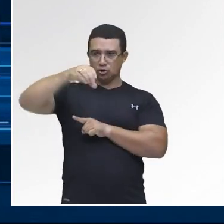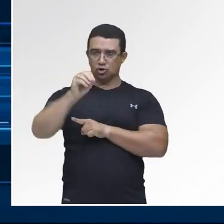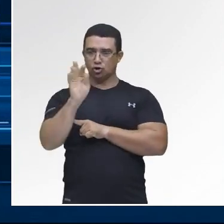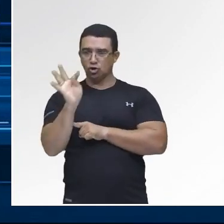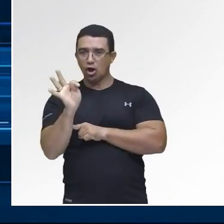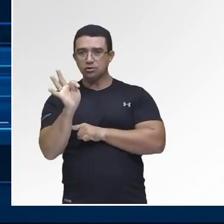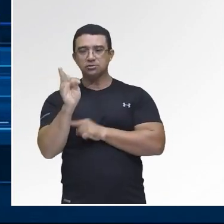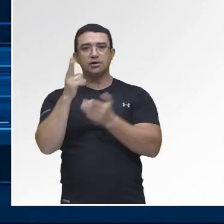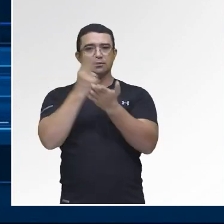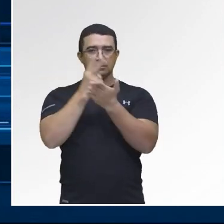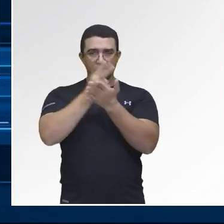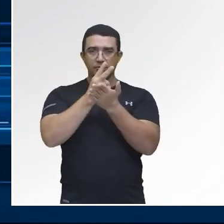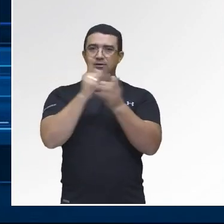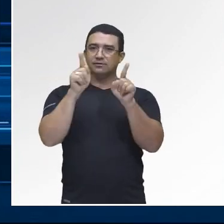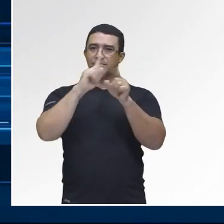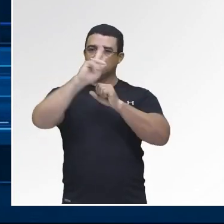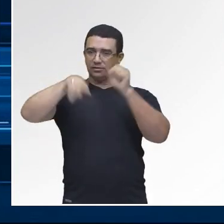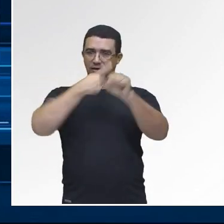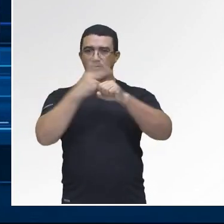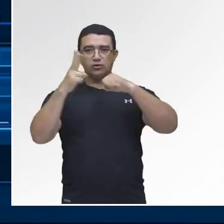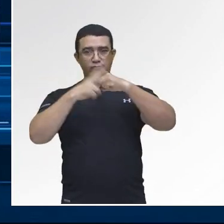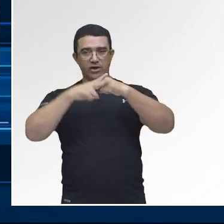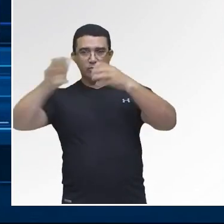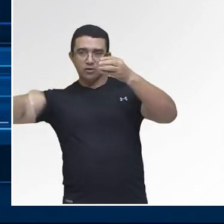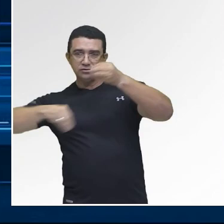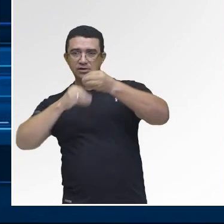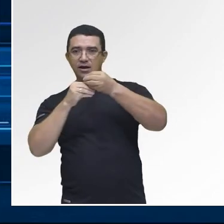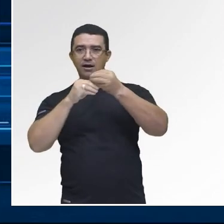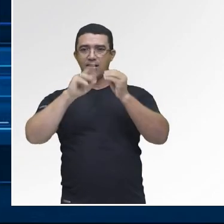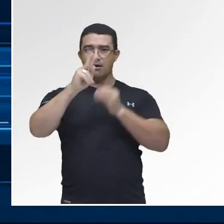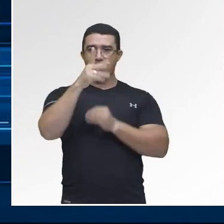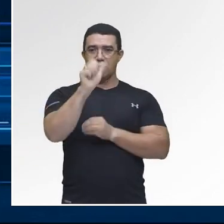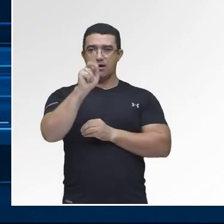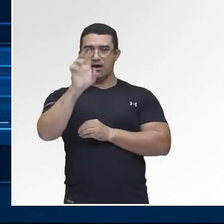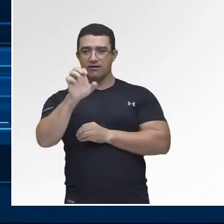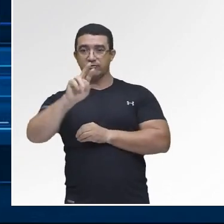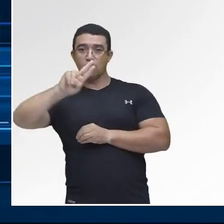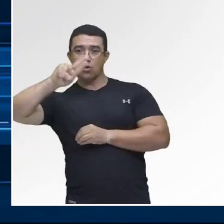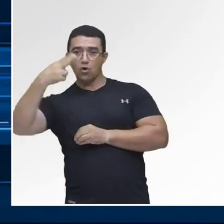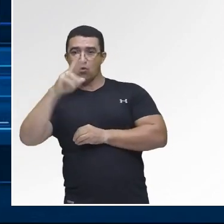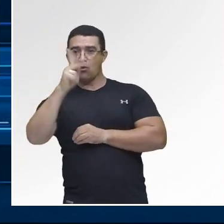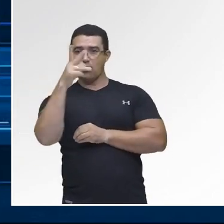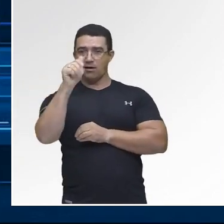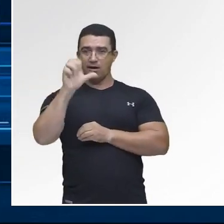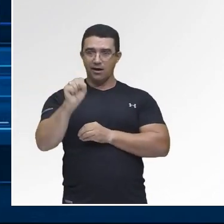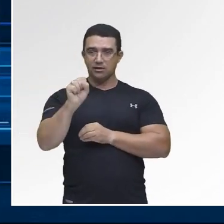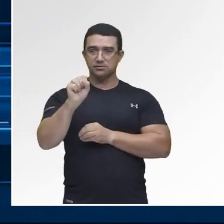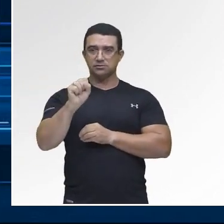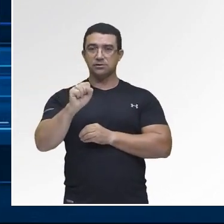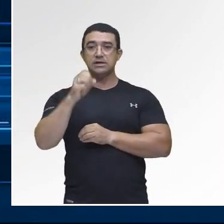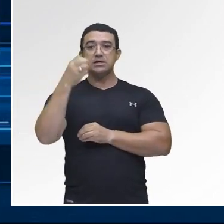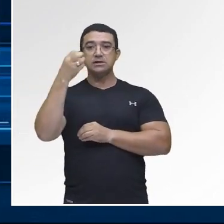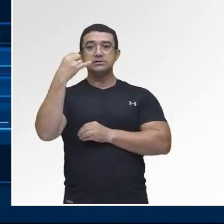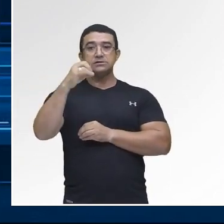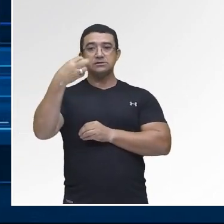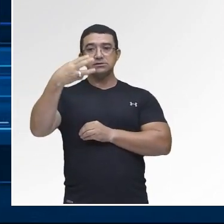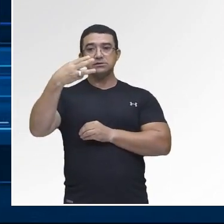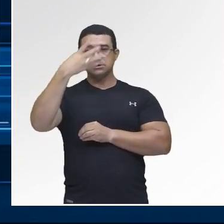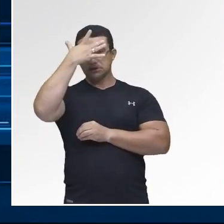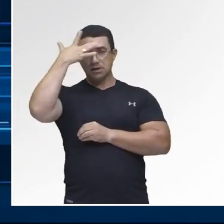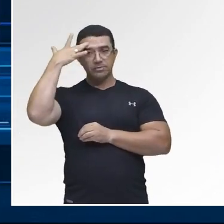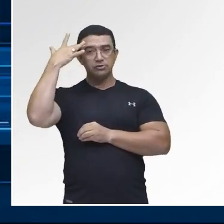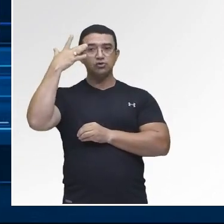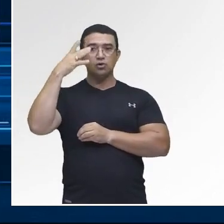estar sempre presente depois do verbo auxiliar have or has, quando o sujeito, né, for terceira pessoa do singular.